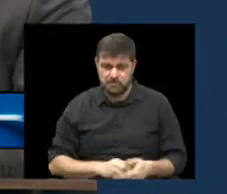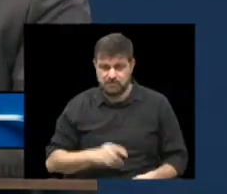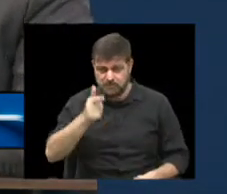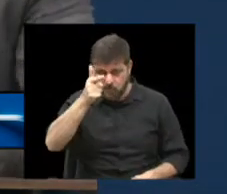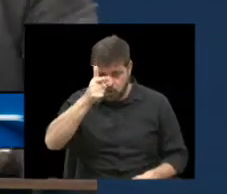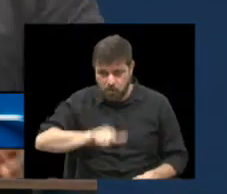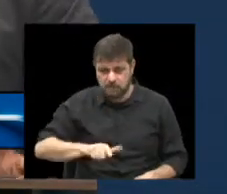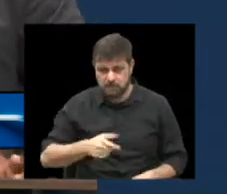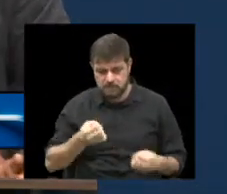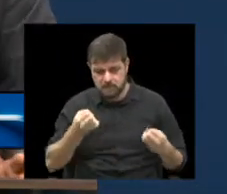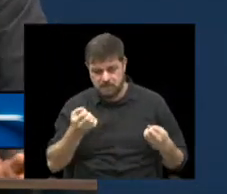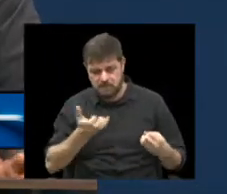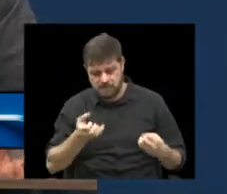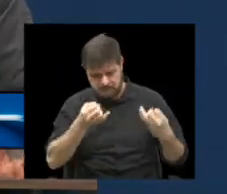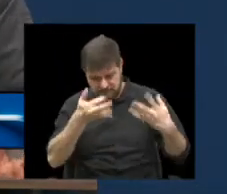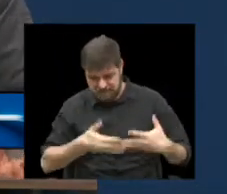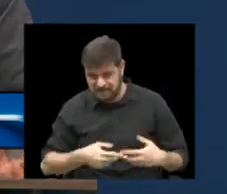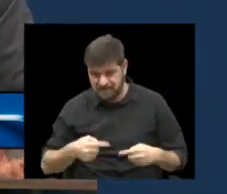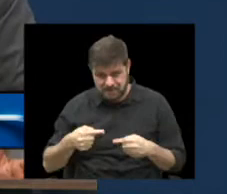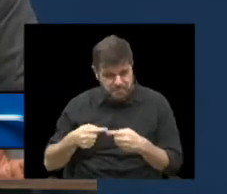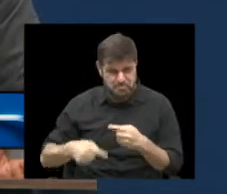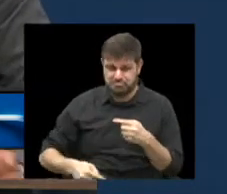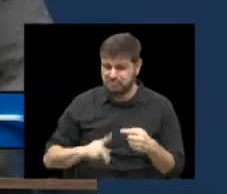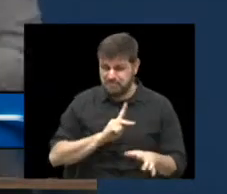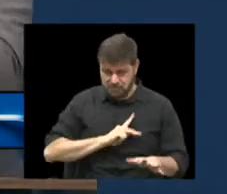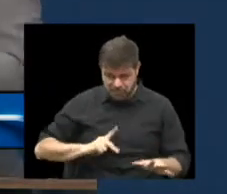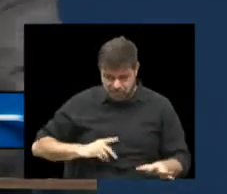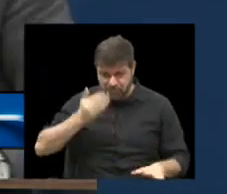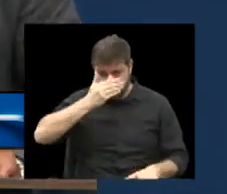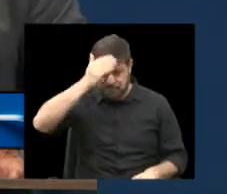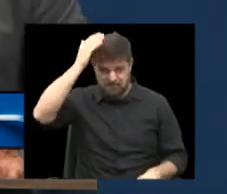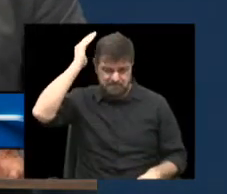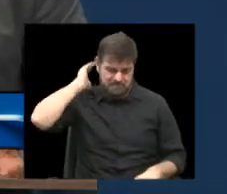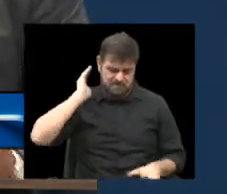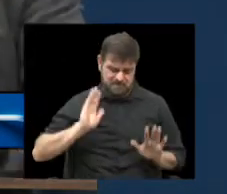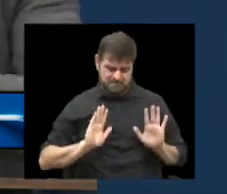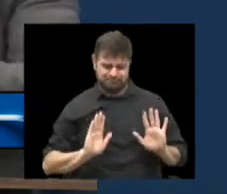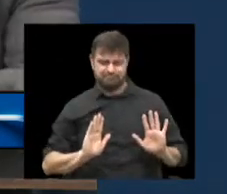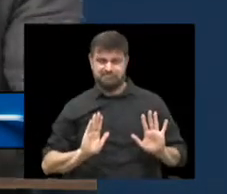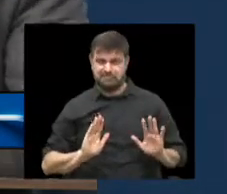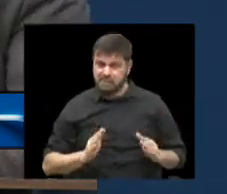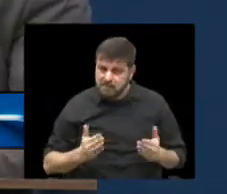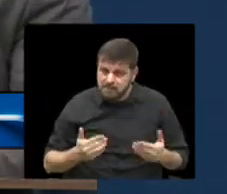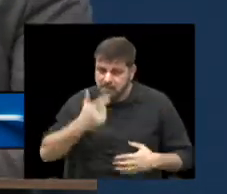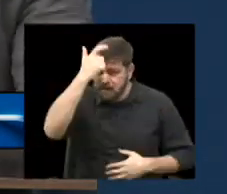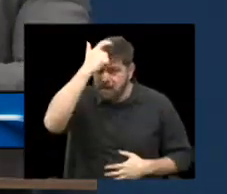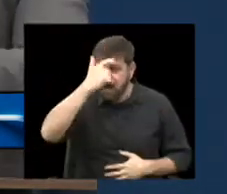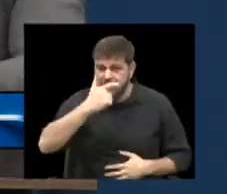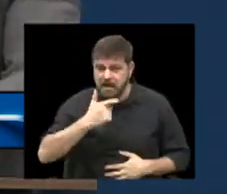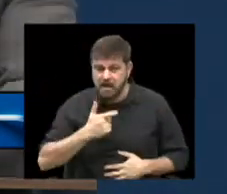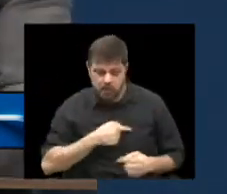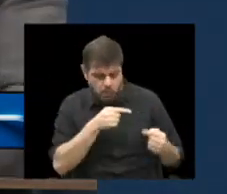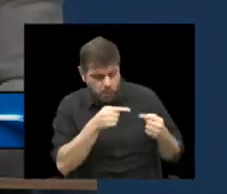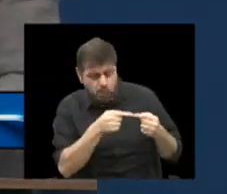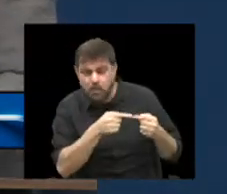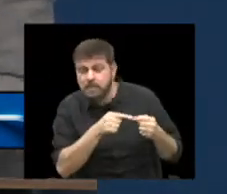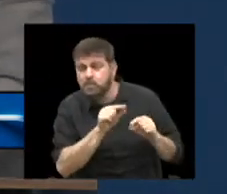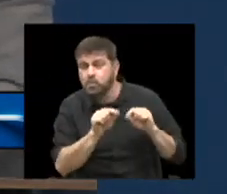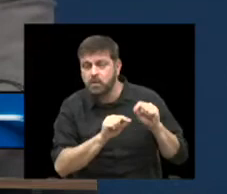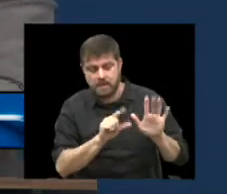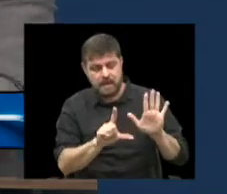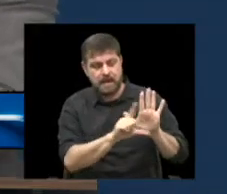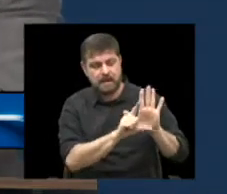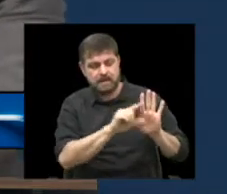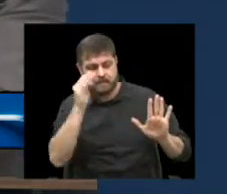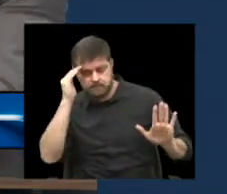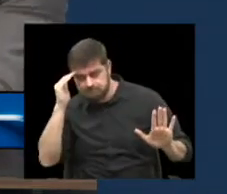vereador Vermelho, não sou fã do Temer aqui, vereador Permínio, vereador Rossini, mas assim, sou fã de que a lei seja